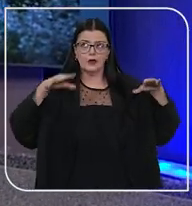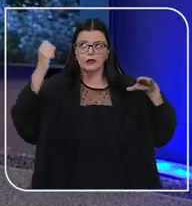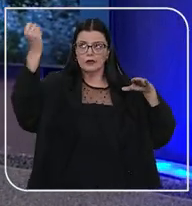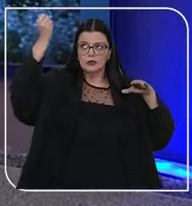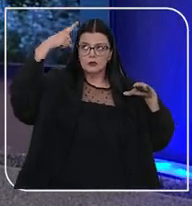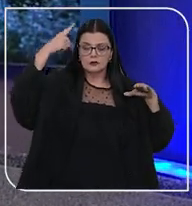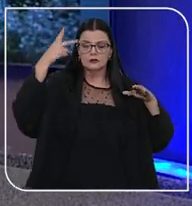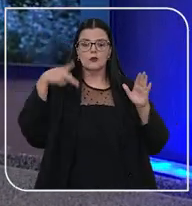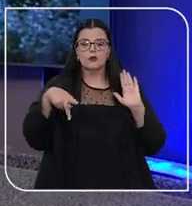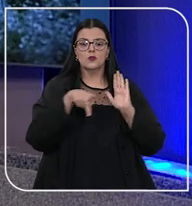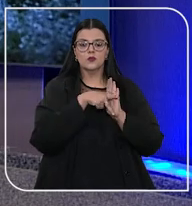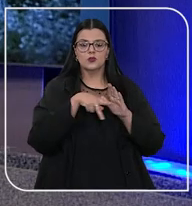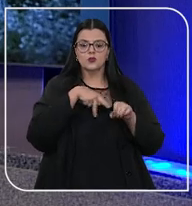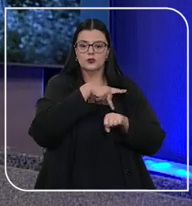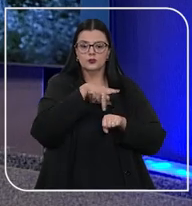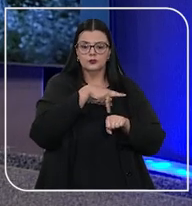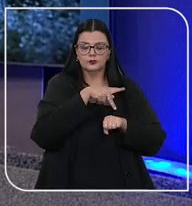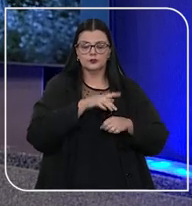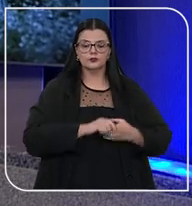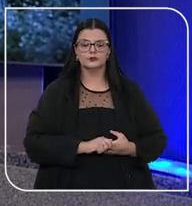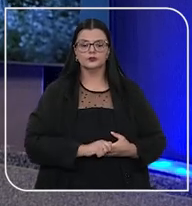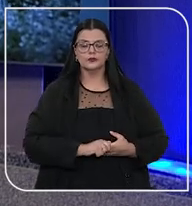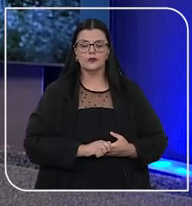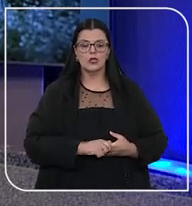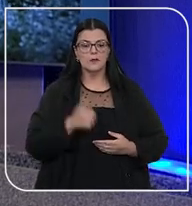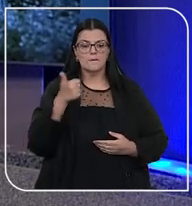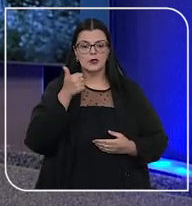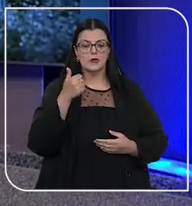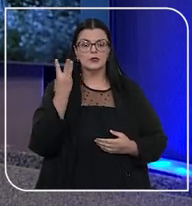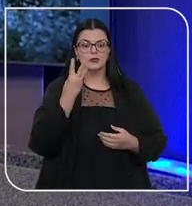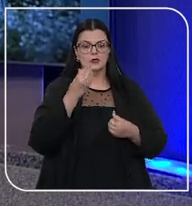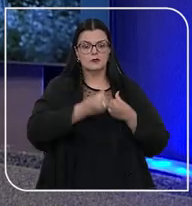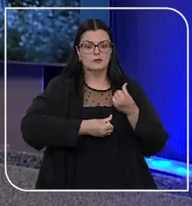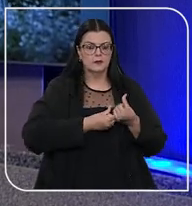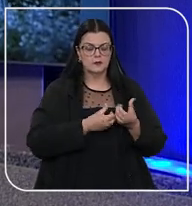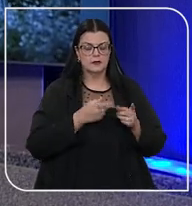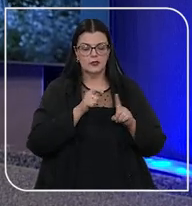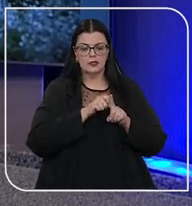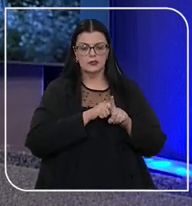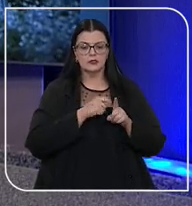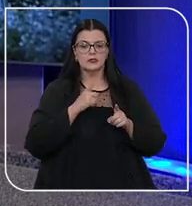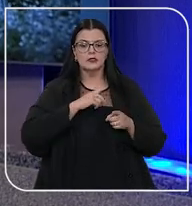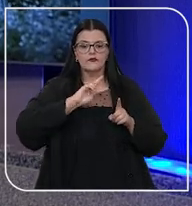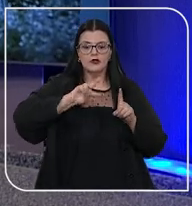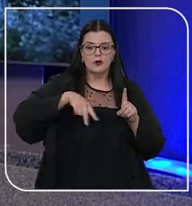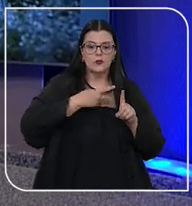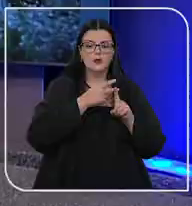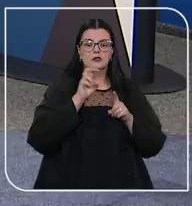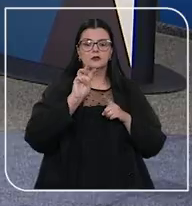já registrado no país. Somente no primeiro trimestre, o aumento foi de